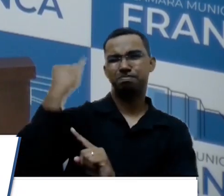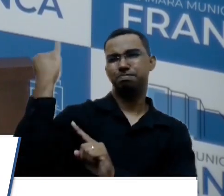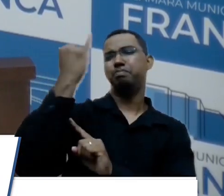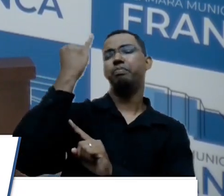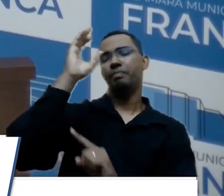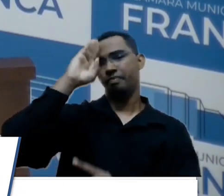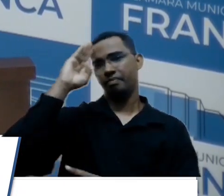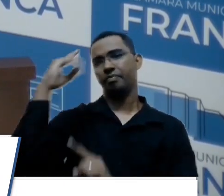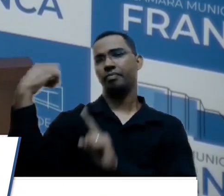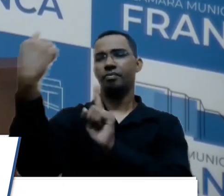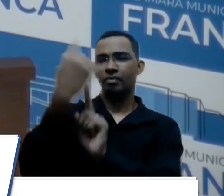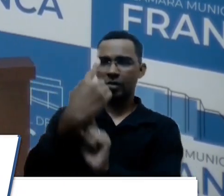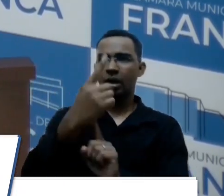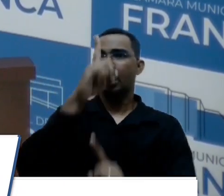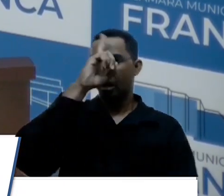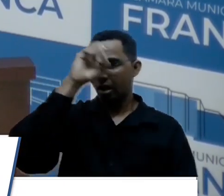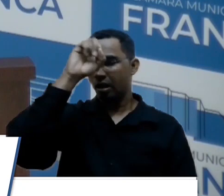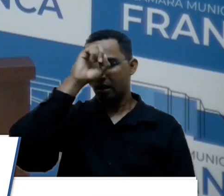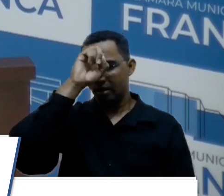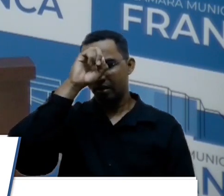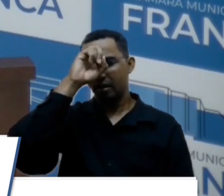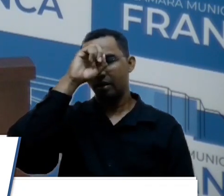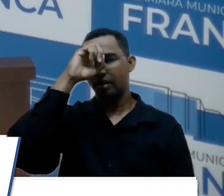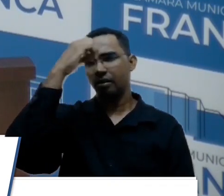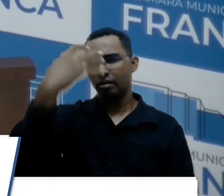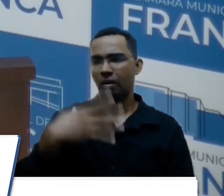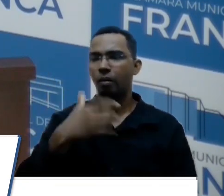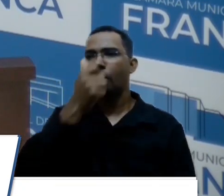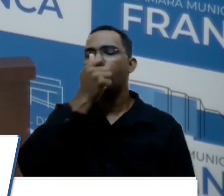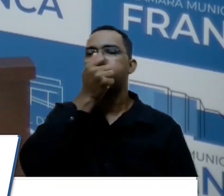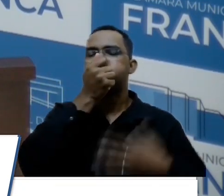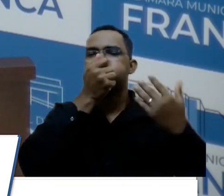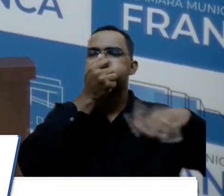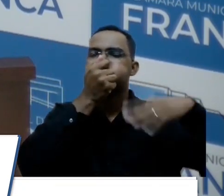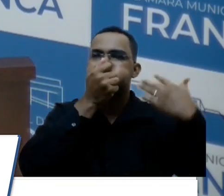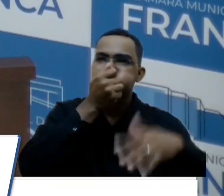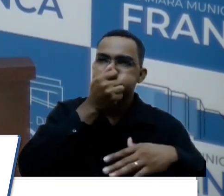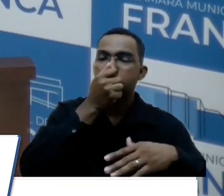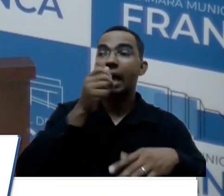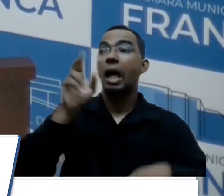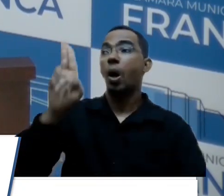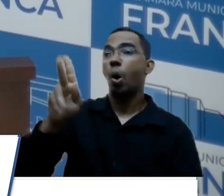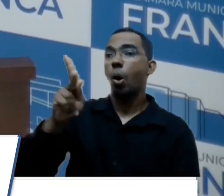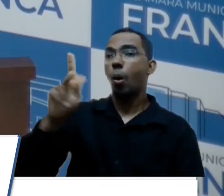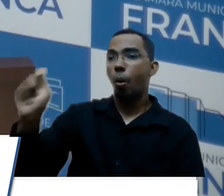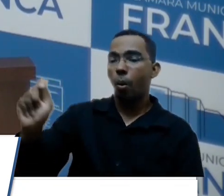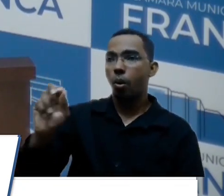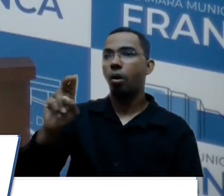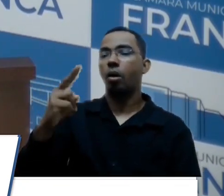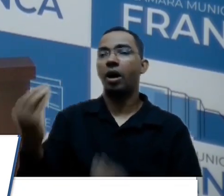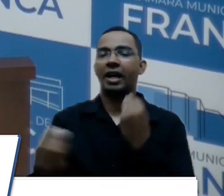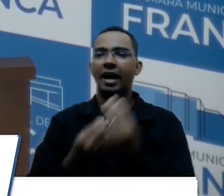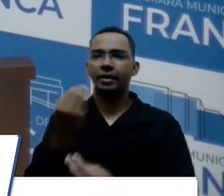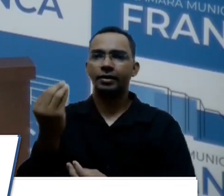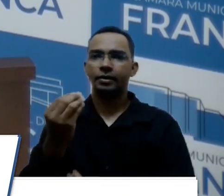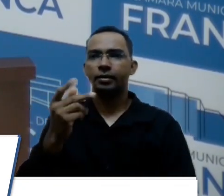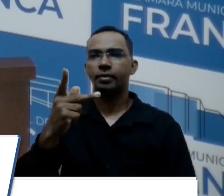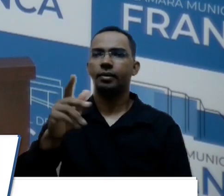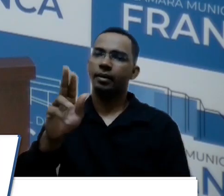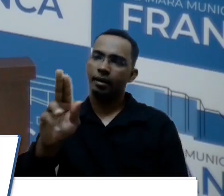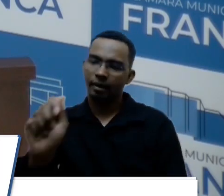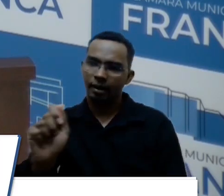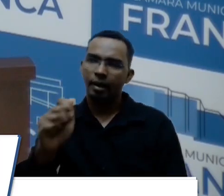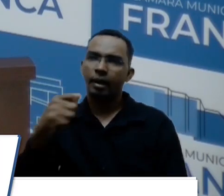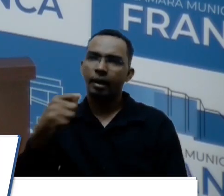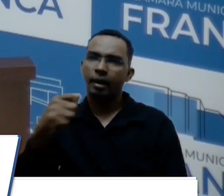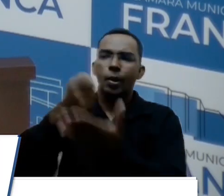mesmo a Santa Casa falando que está superlotada, a UPA ou o pronto-socorro é obrigada a colocar um